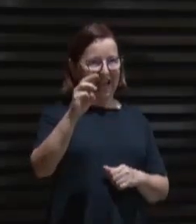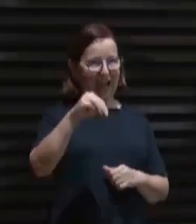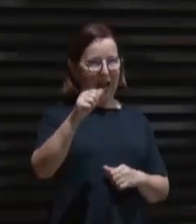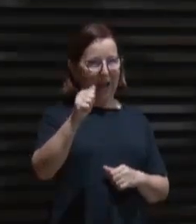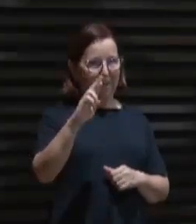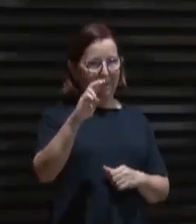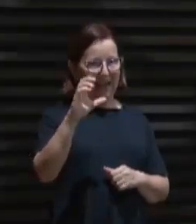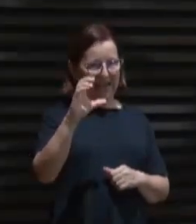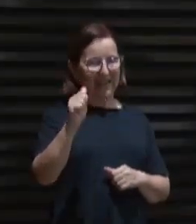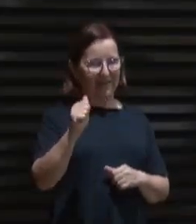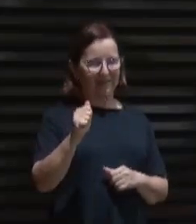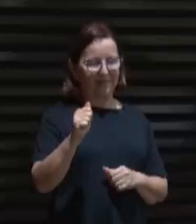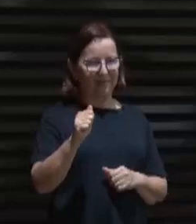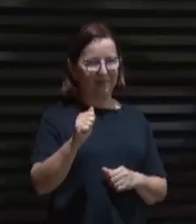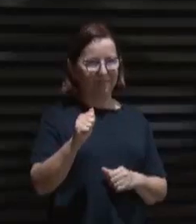dizendo que